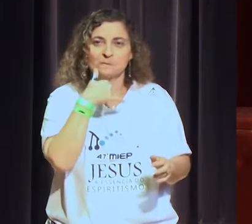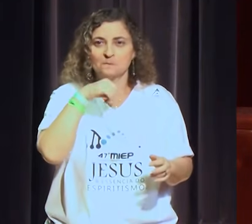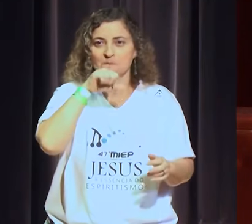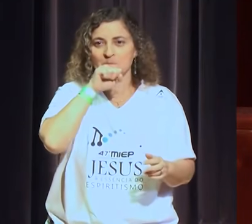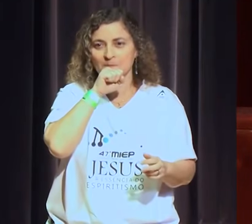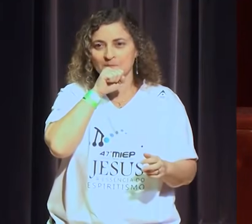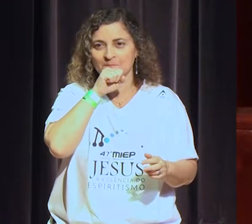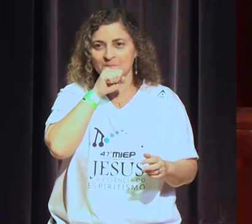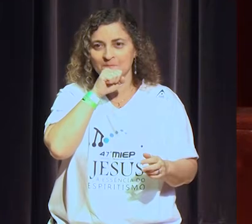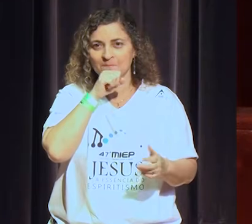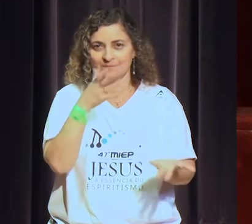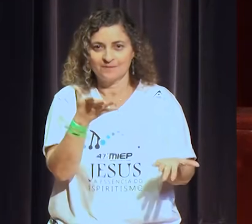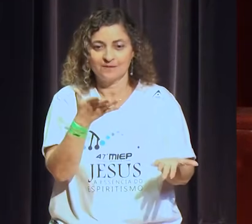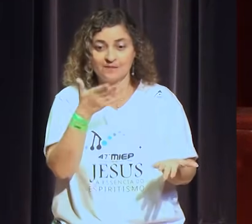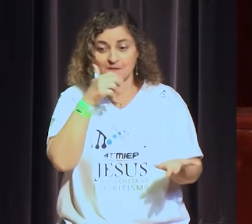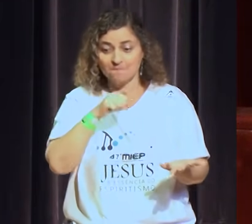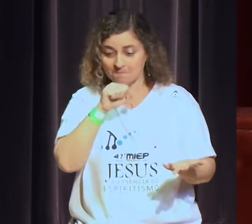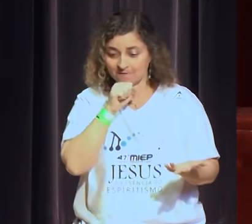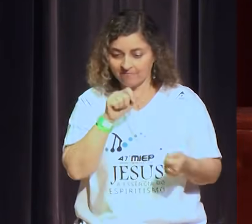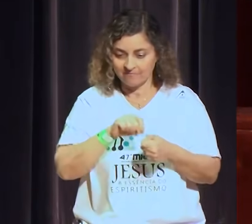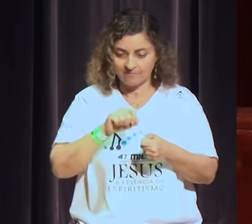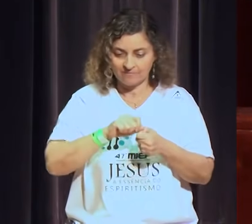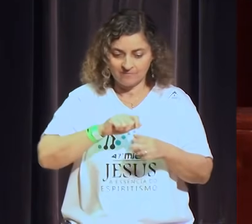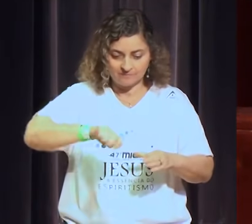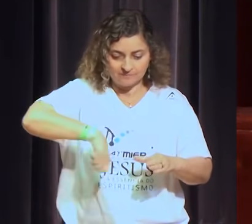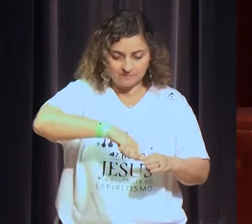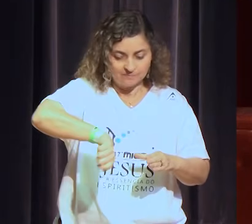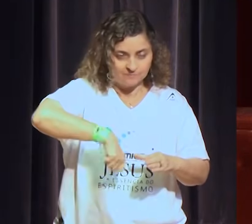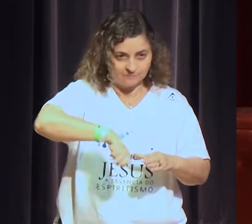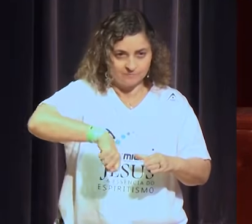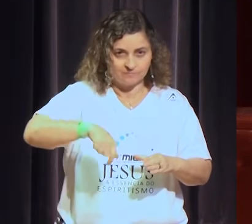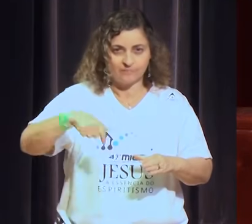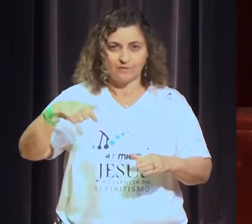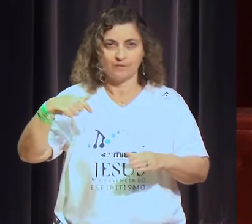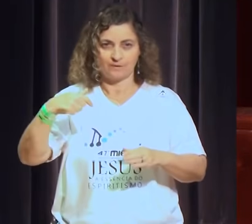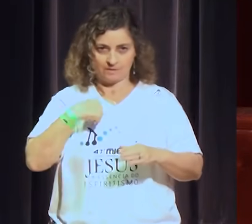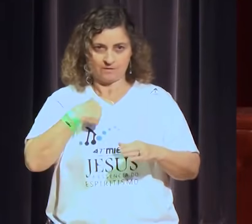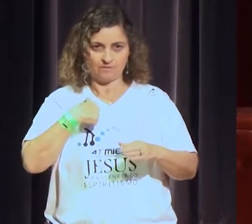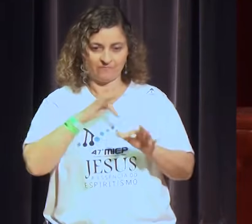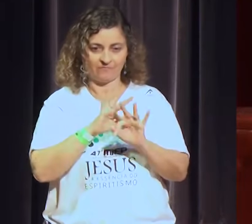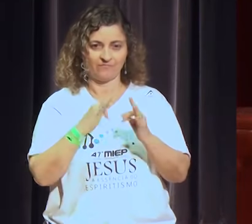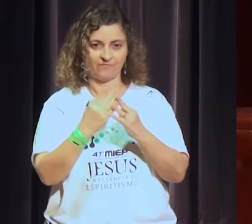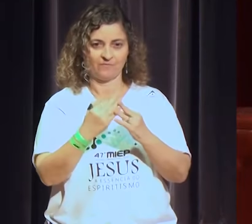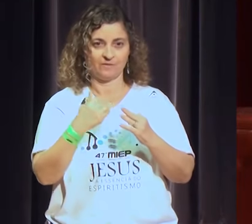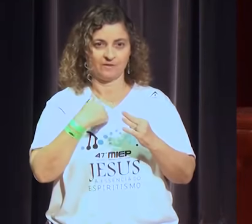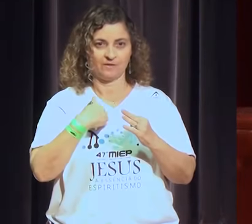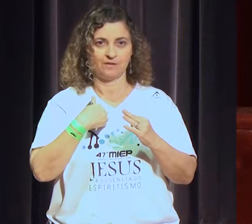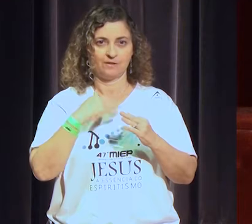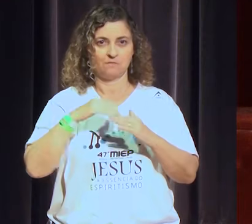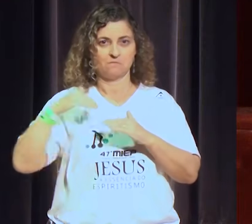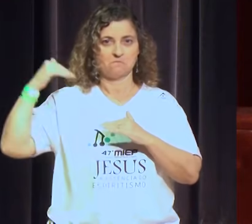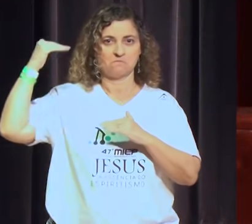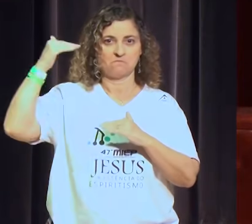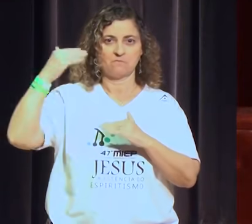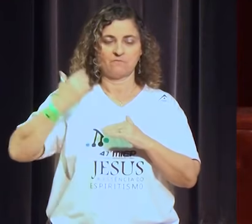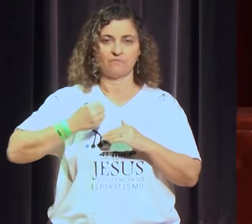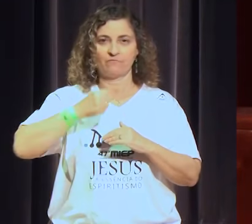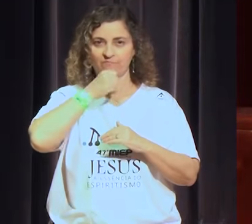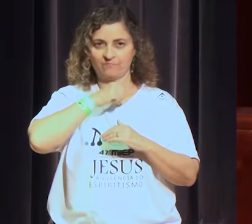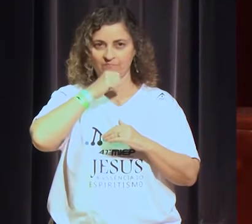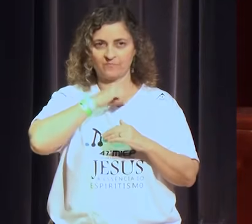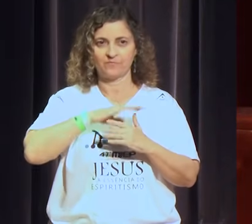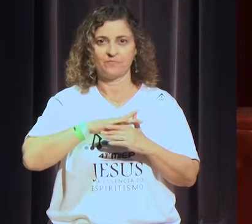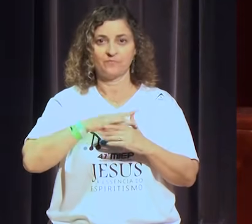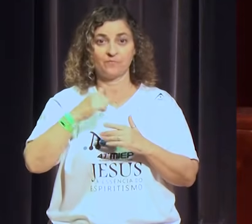porque se minha mãe faz almoço lá, o meu irmão, porque eu sou o mais velho, aliás, eu sou gêmeos, viu, gente? Eu sou